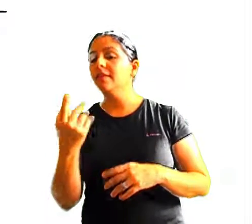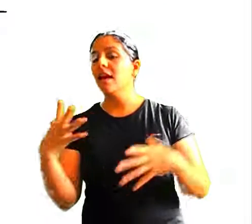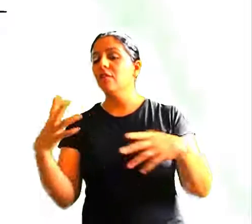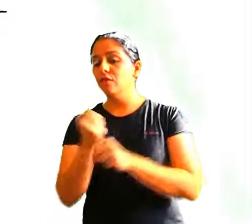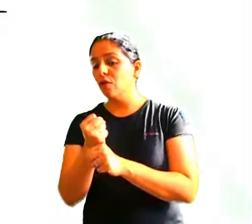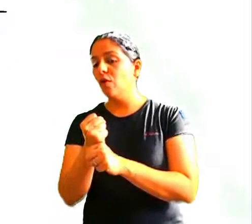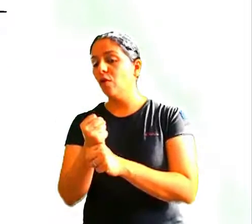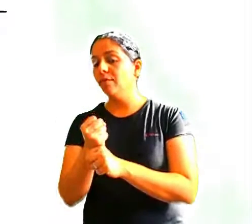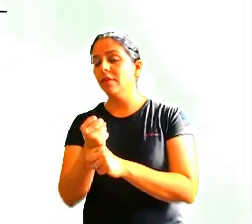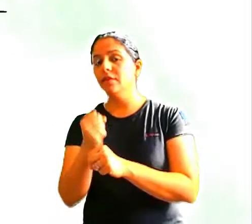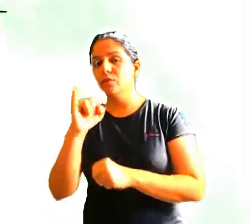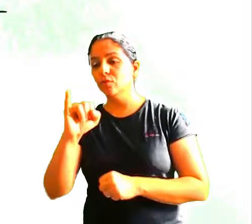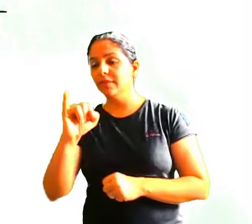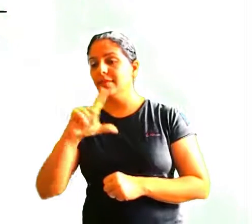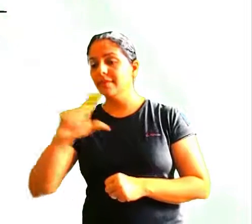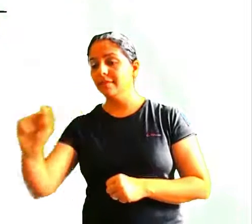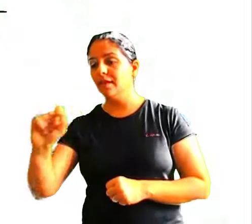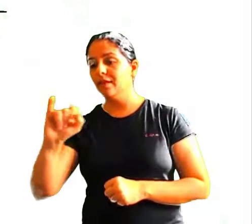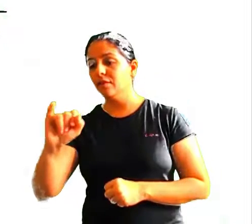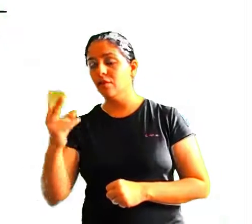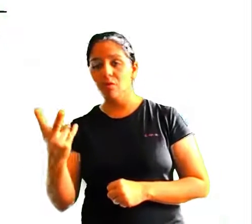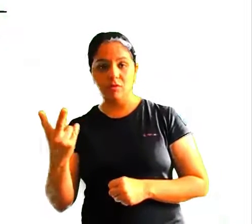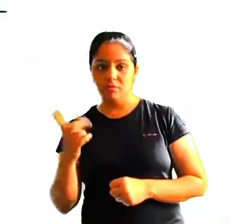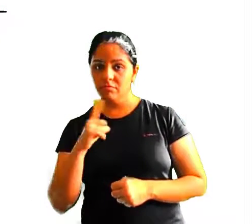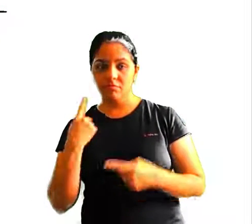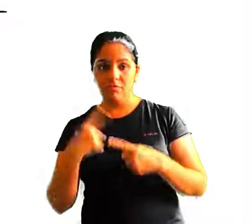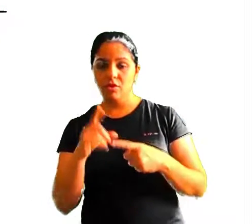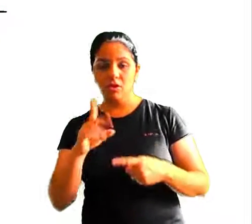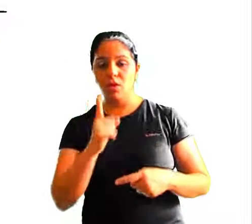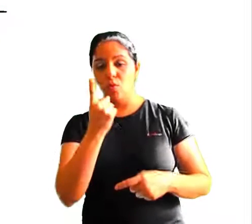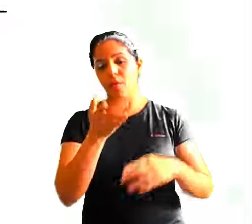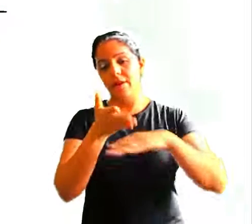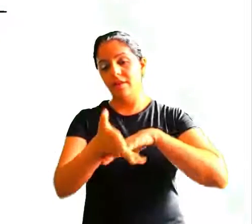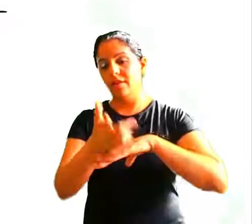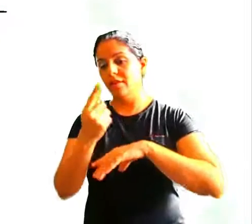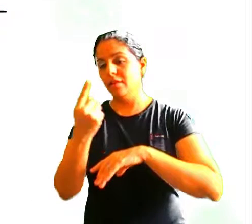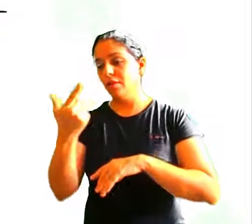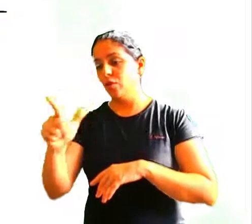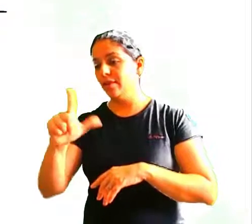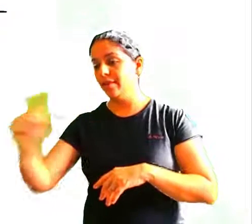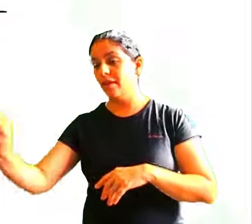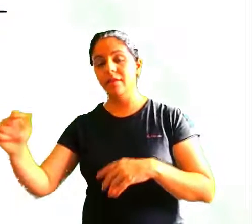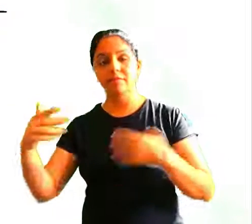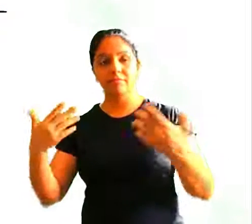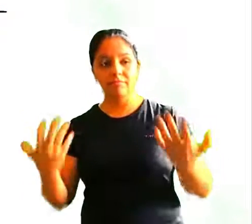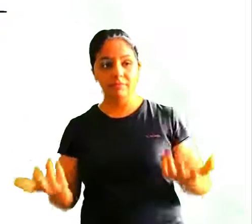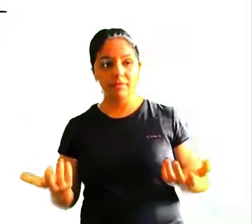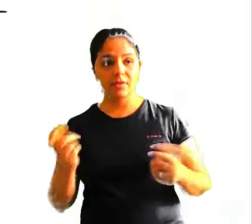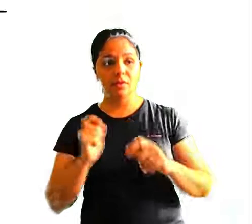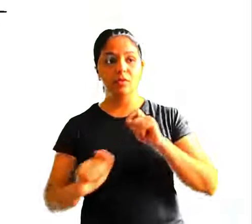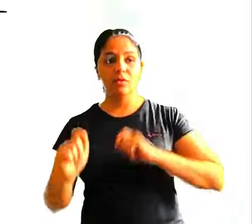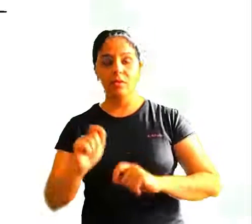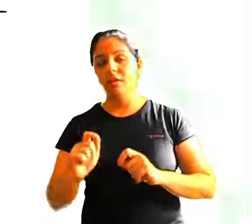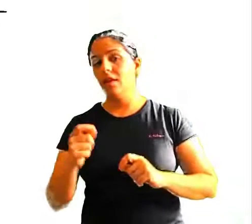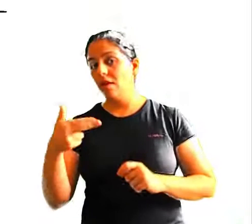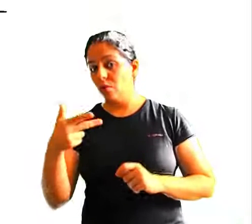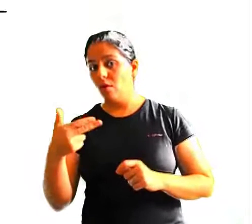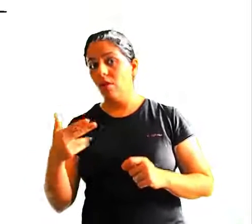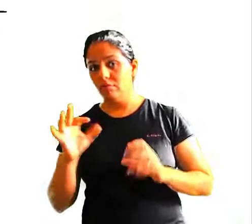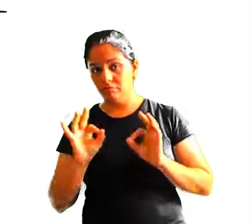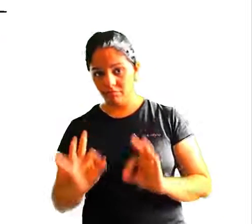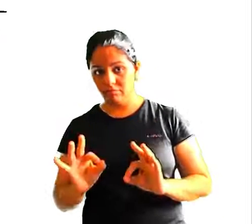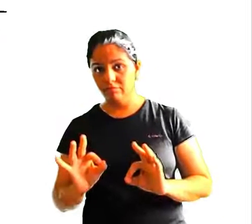entram é I1, porque eu só tenho I1, e a soma das correntes que saem é igual a I2, porque eu só tenho uma